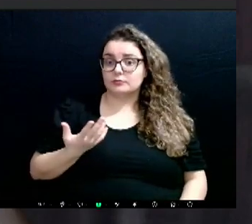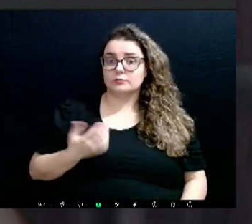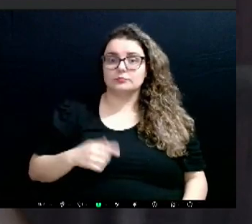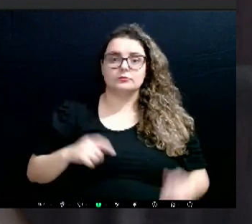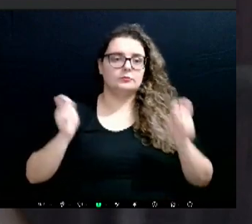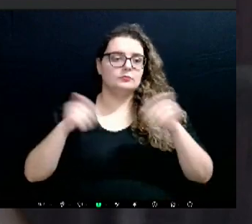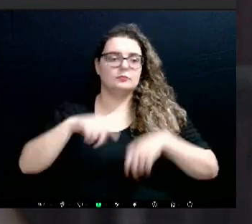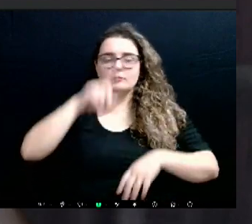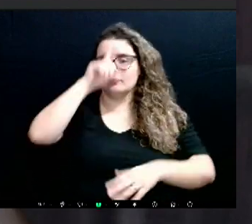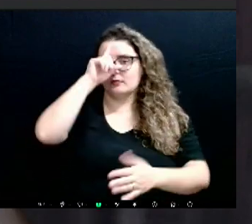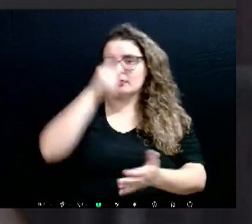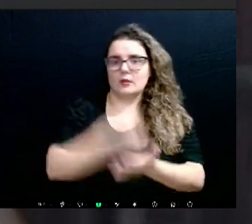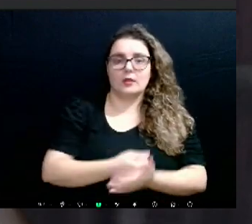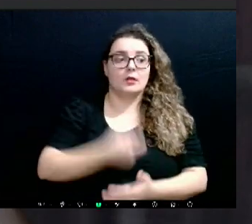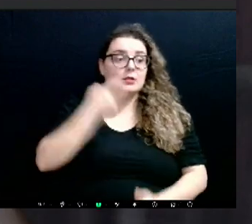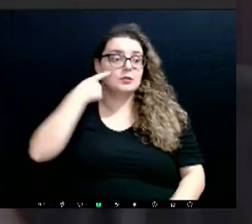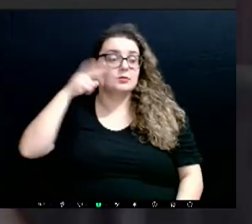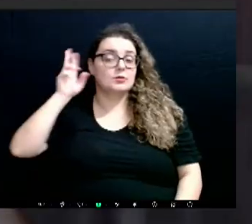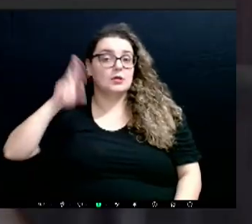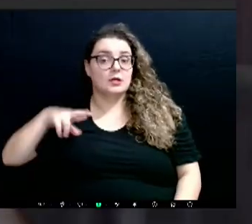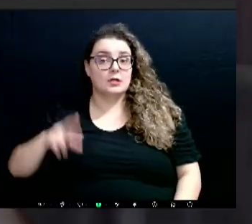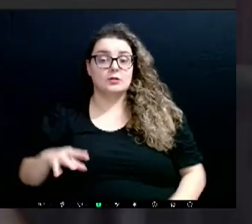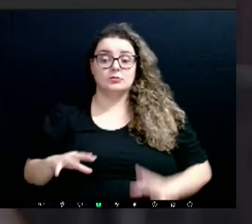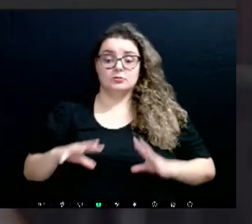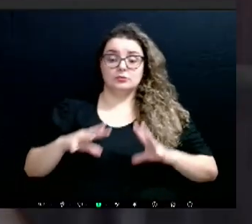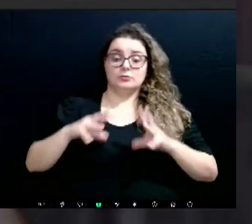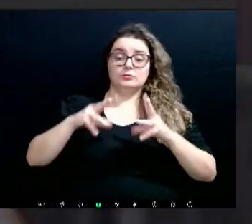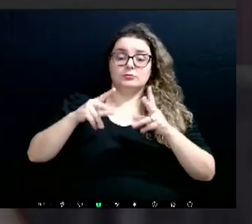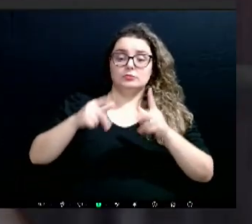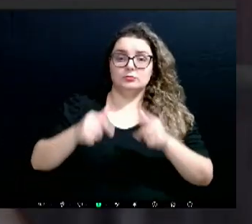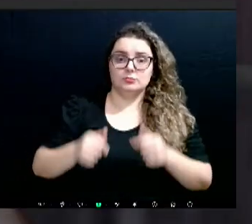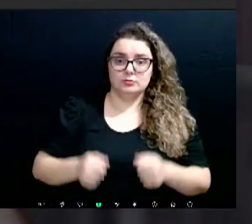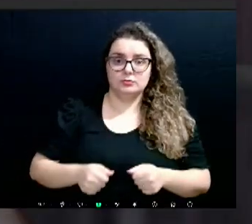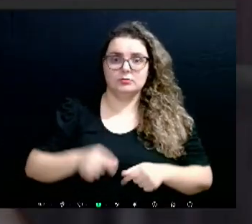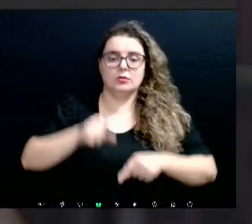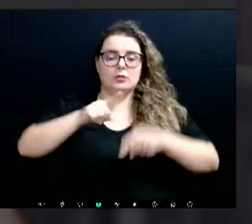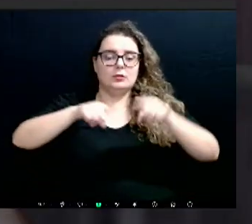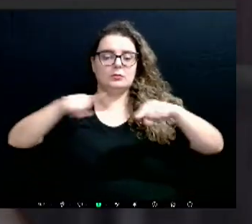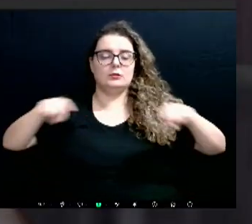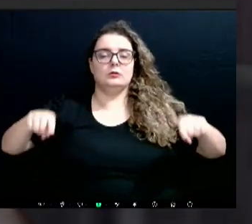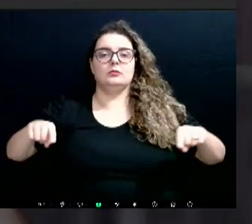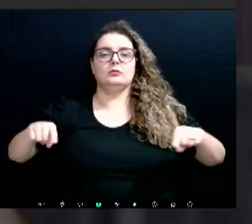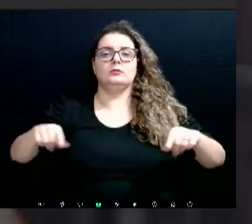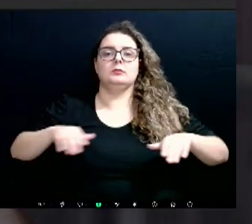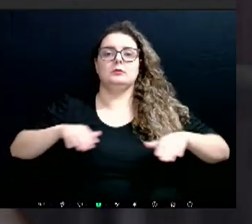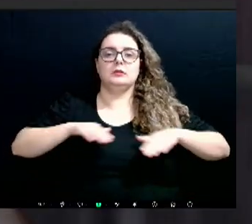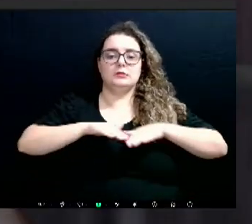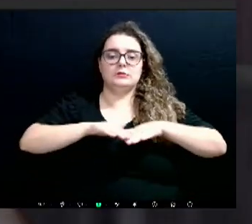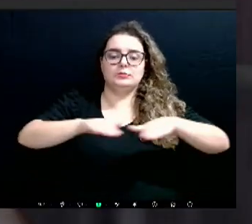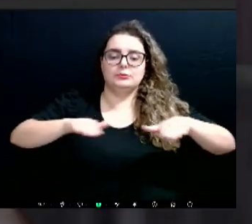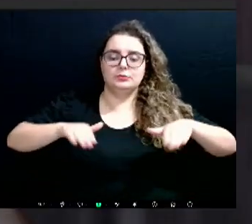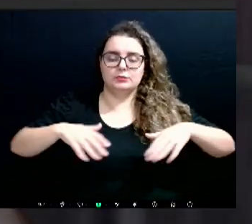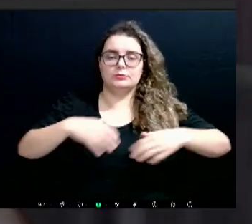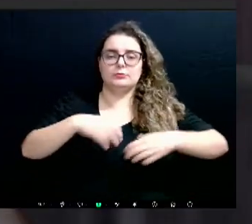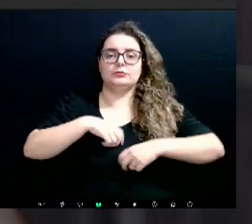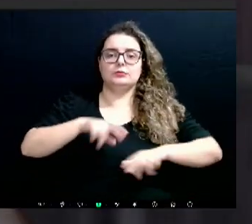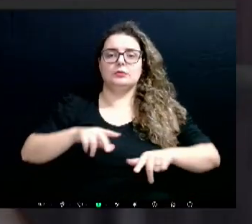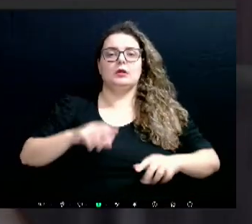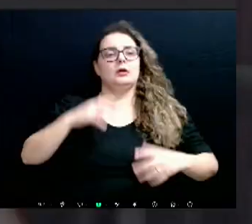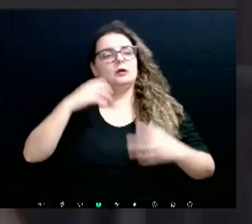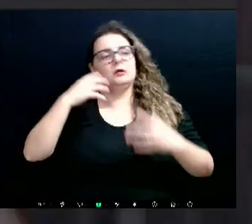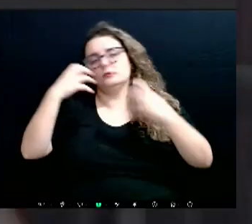de raciocínio, e tudo isso vai alterar essa regulação emocional também. E aí vem os transtornos de déficit